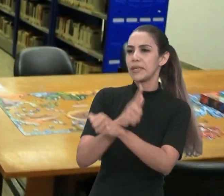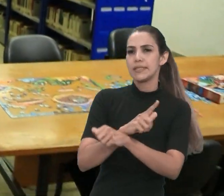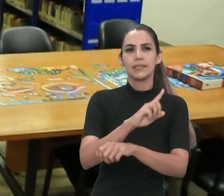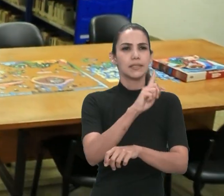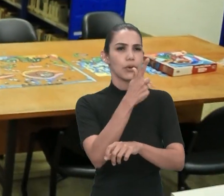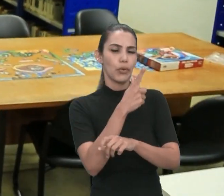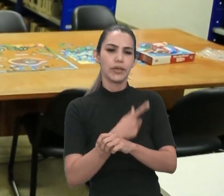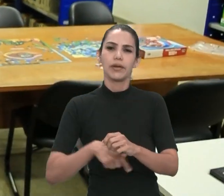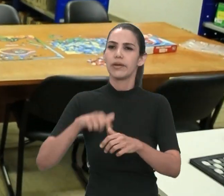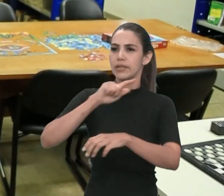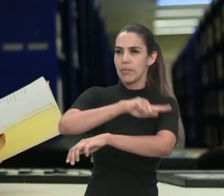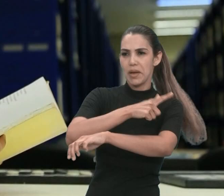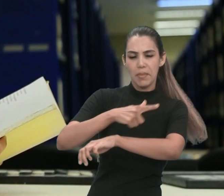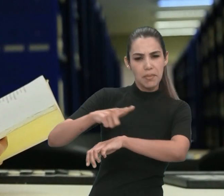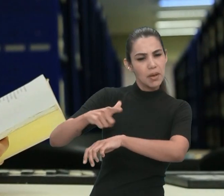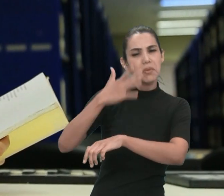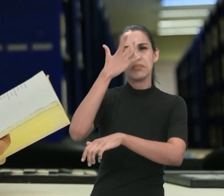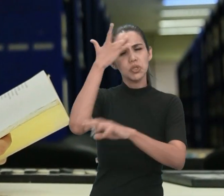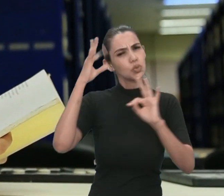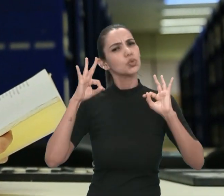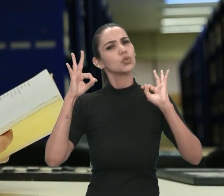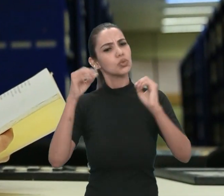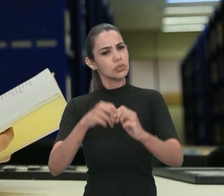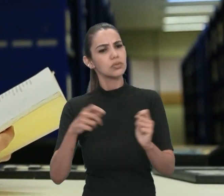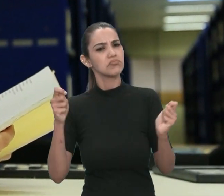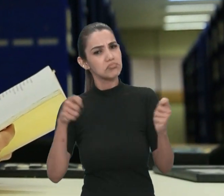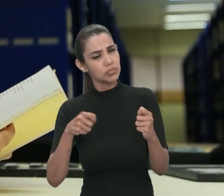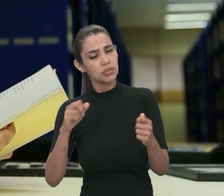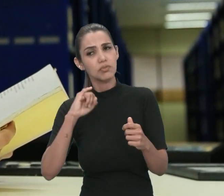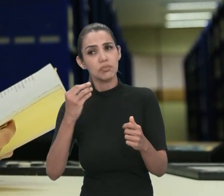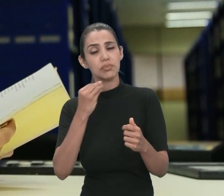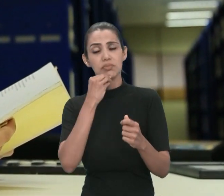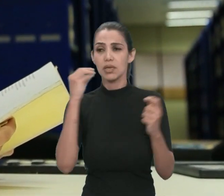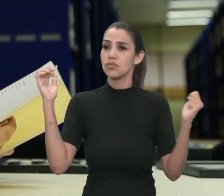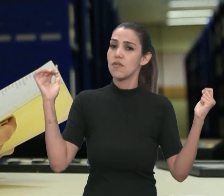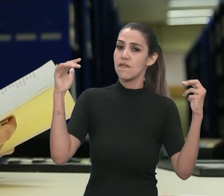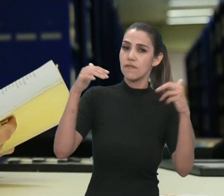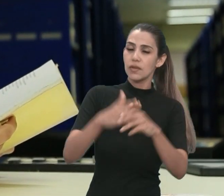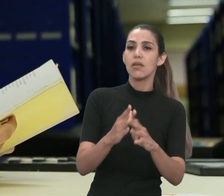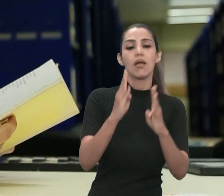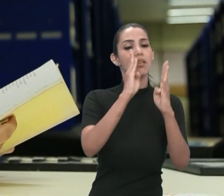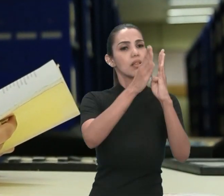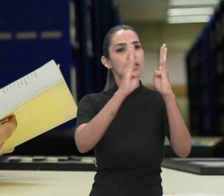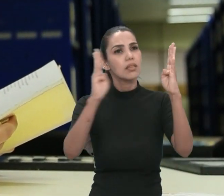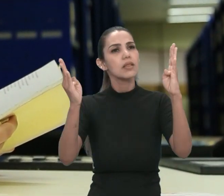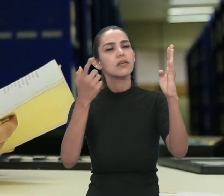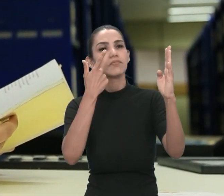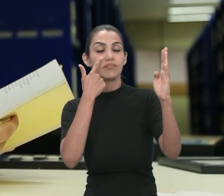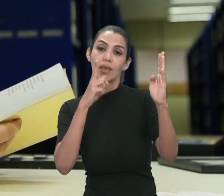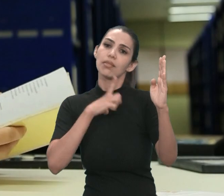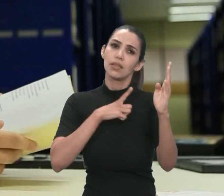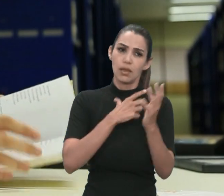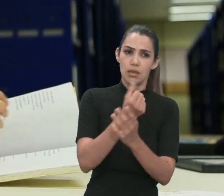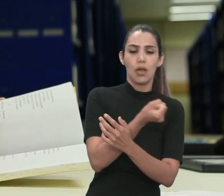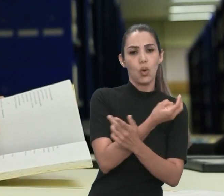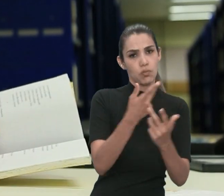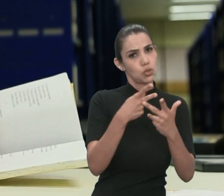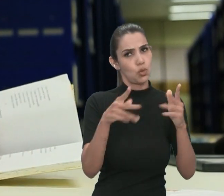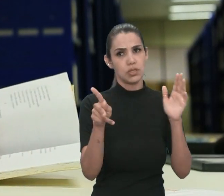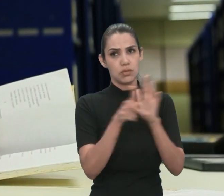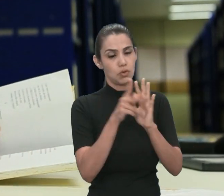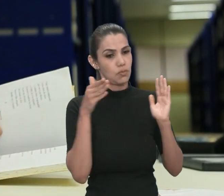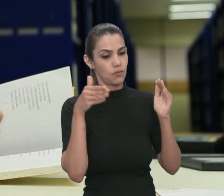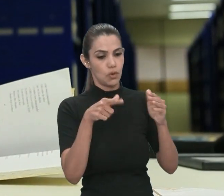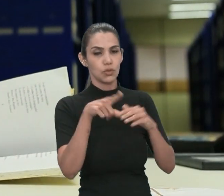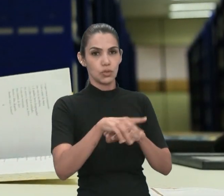regiões metropolitanas. Então, todo mundo pode vir às bibliotecas, consultar o acervo. Alguns serviços são restritos, né, à comunidade UFG, como um